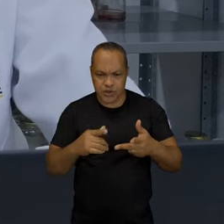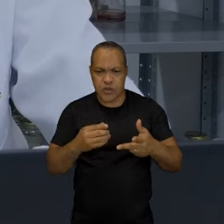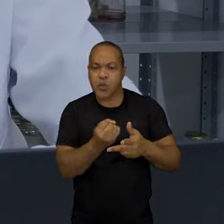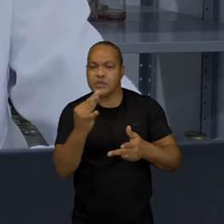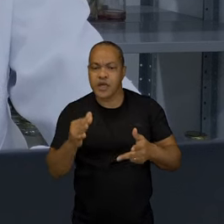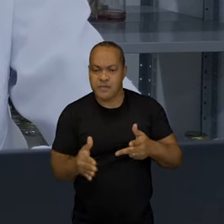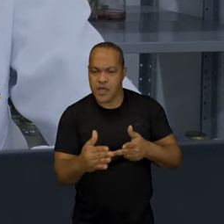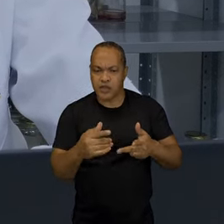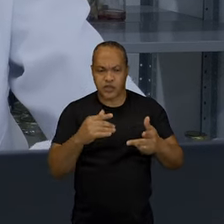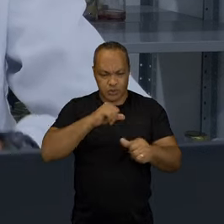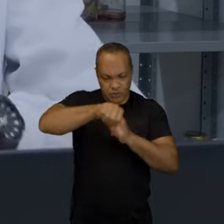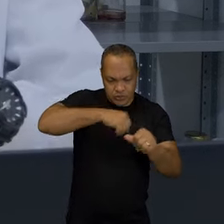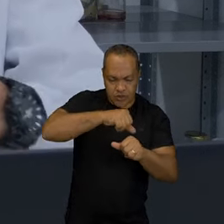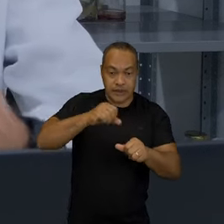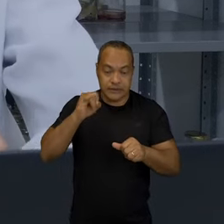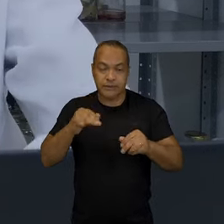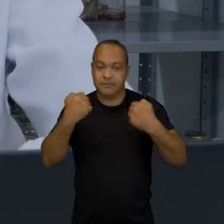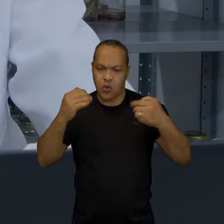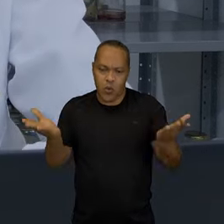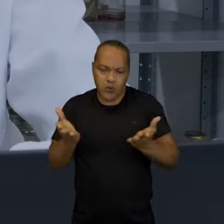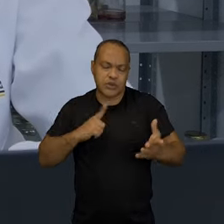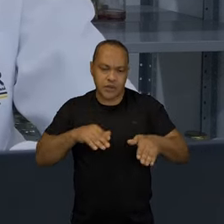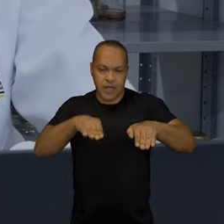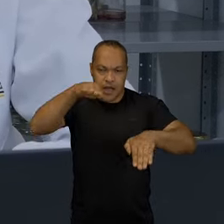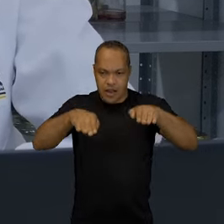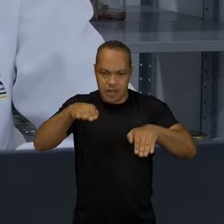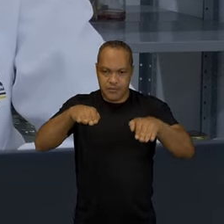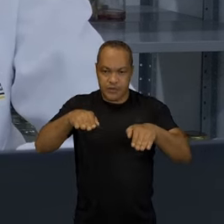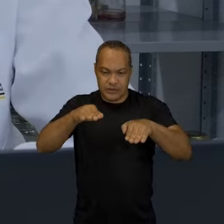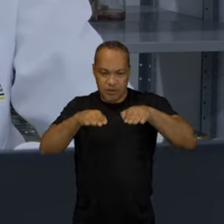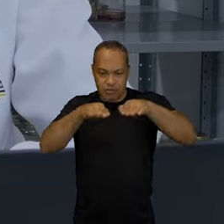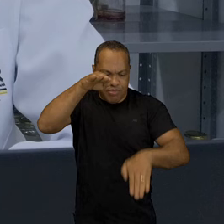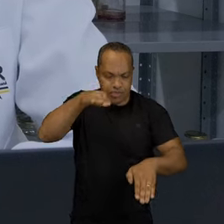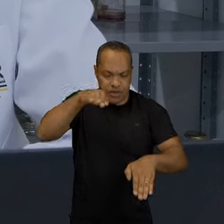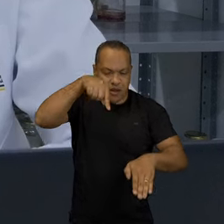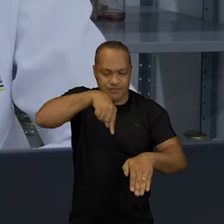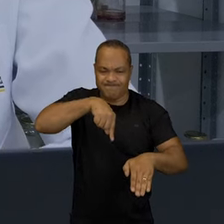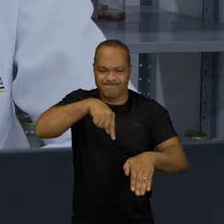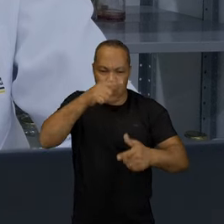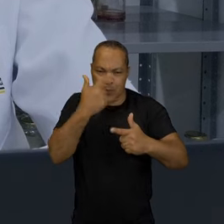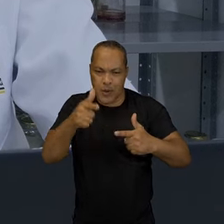de determinados invertebrados. Então, há um equilíbrio. Se a gente quebra esse elo,